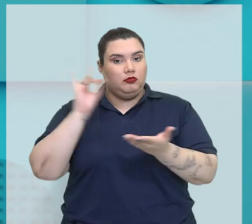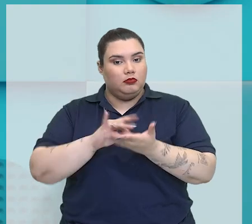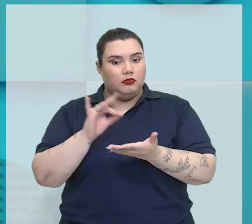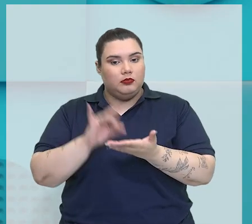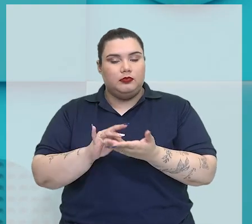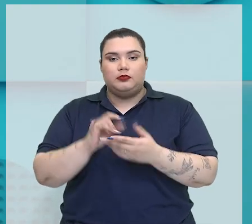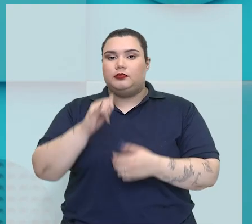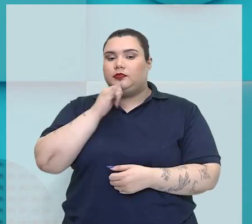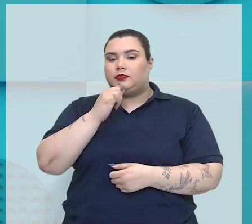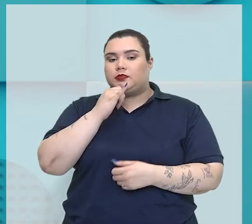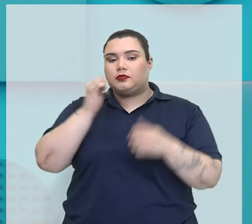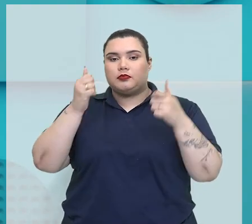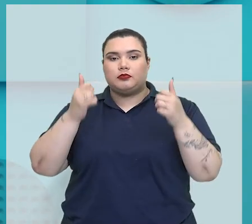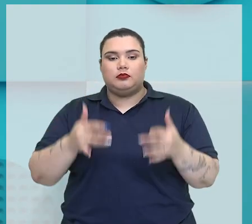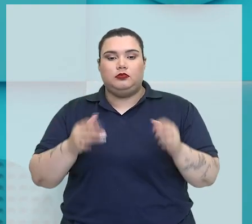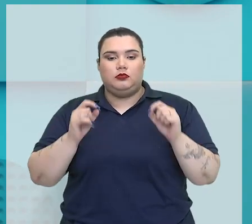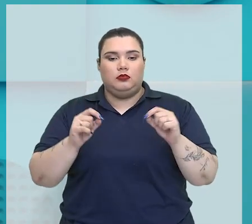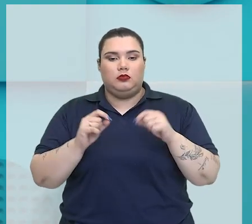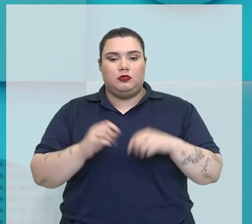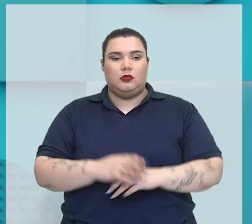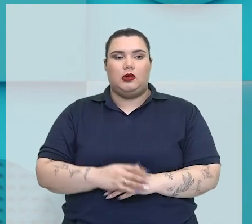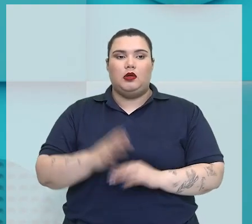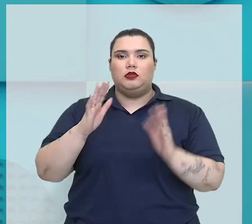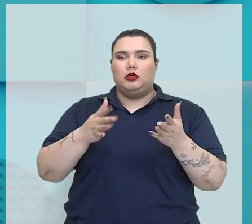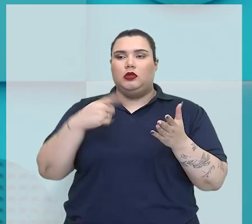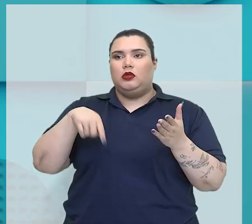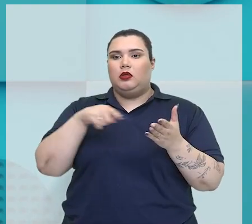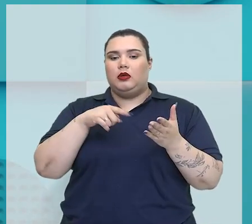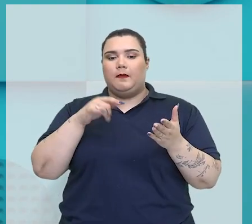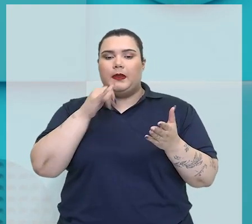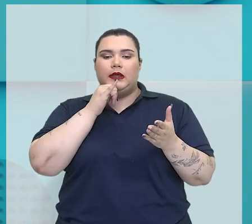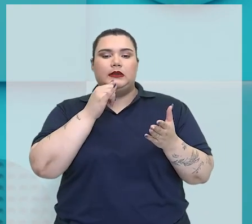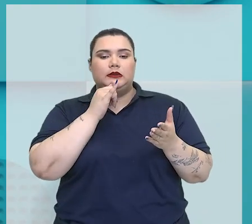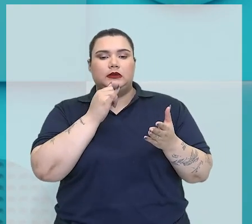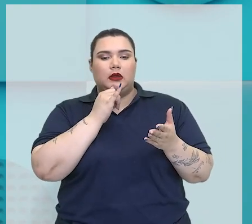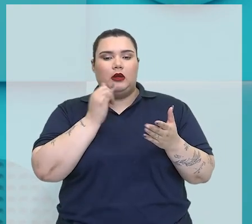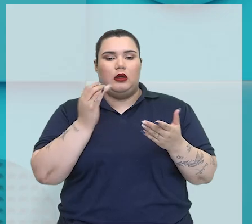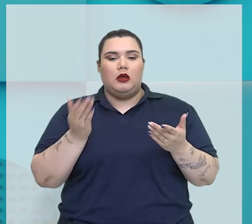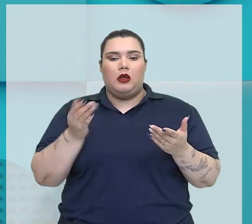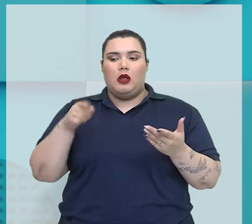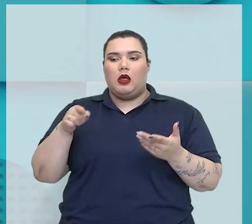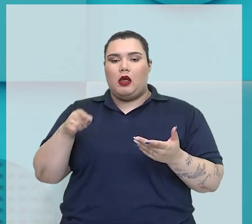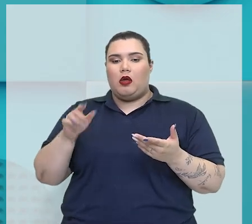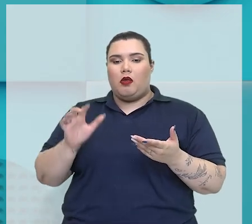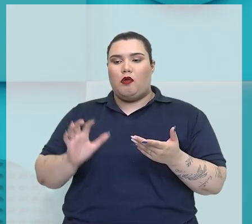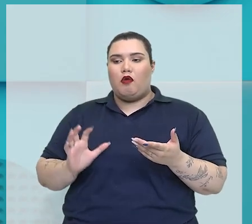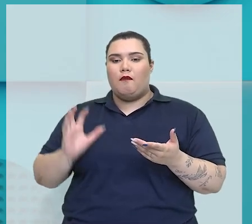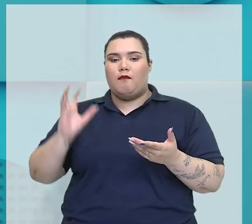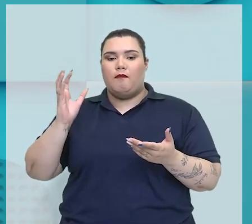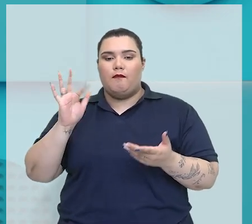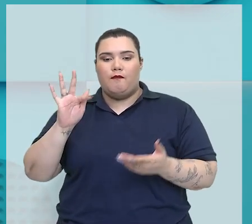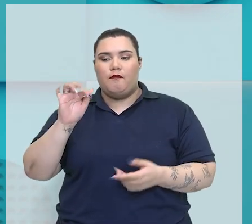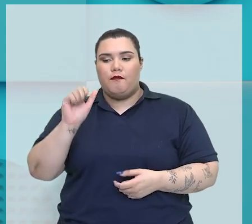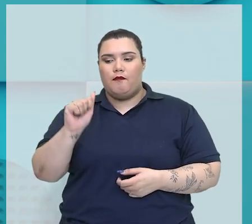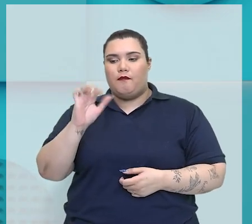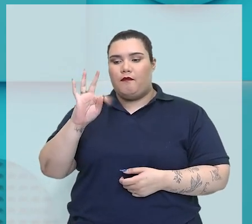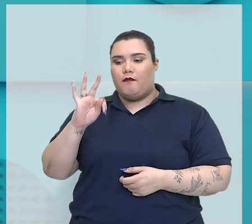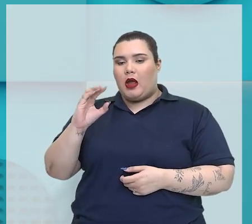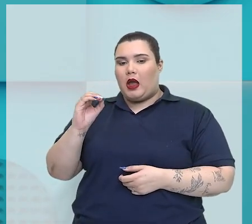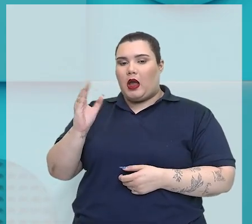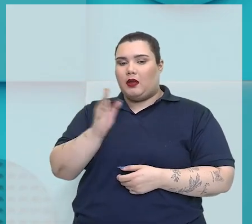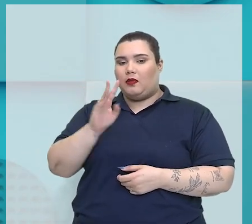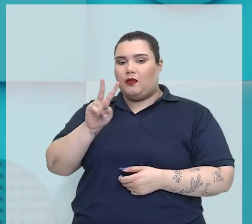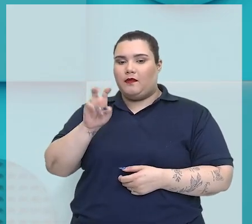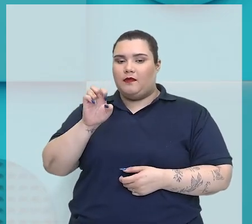Quando eu digo, já ouvi alguém falar assim, é um fato verídico, né?